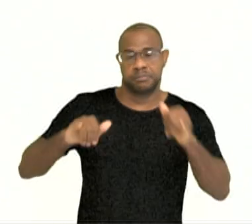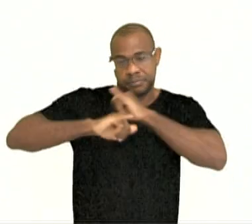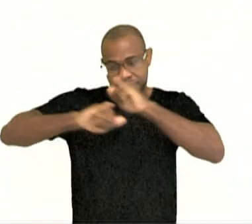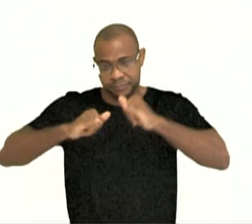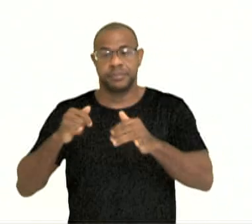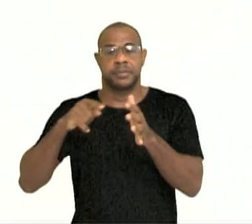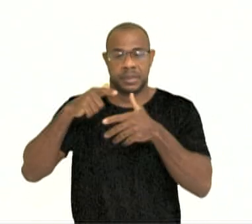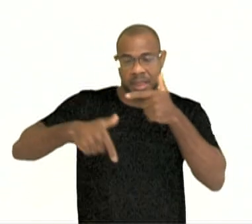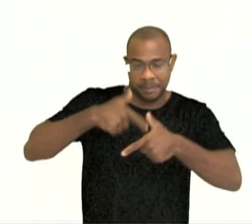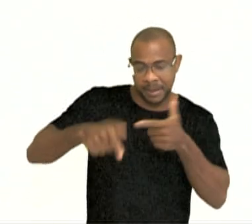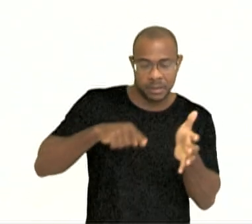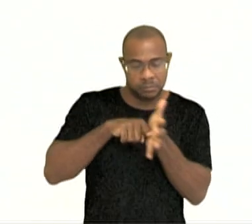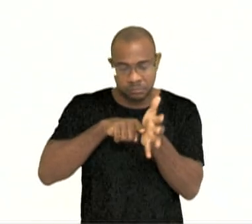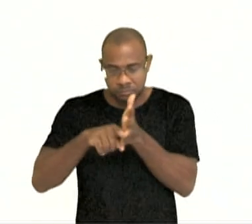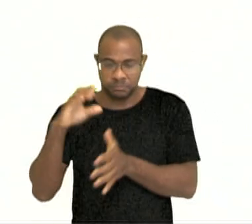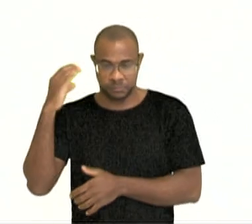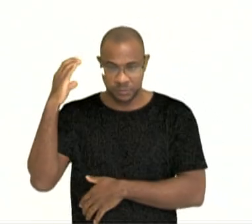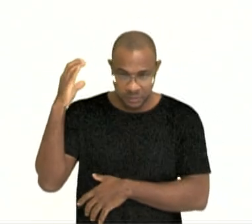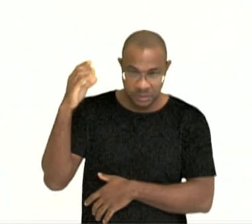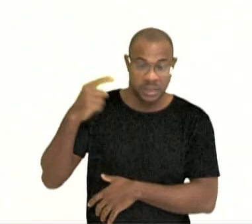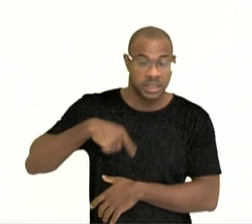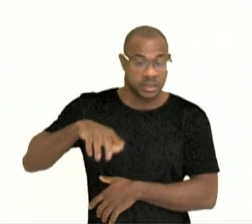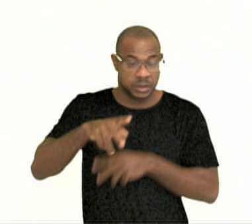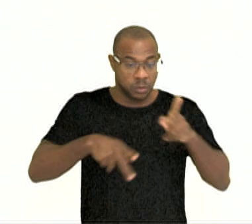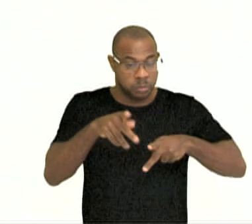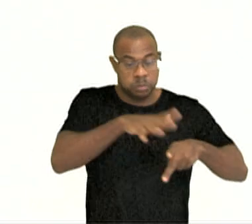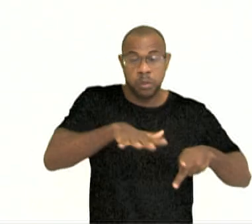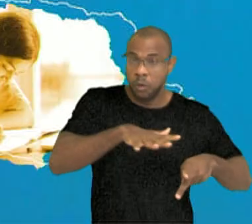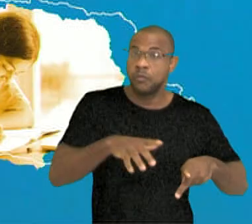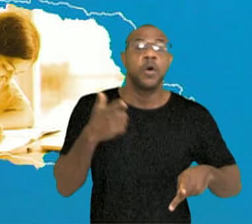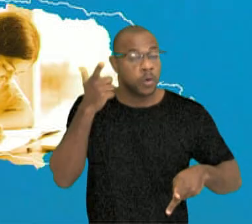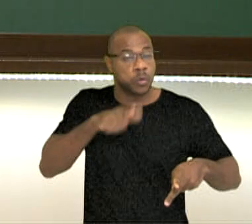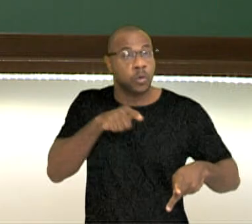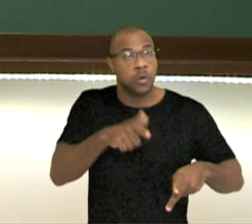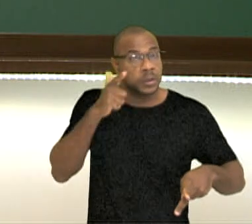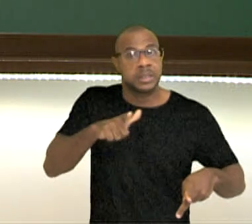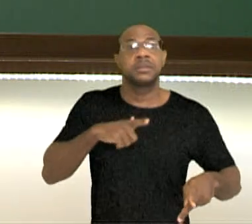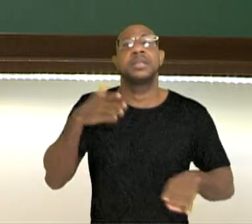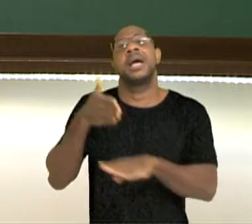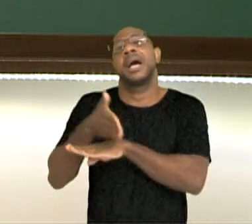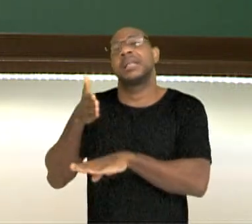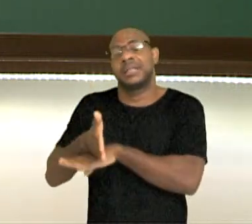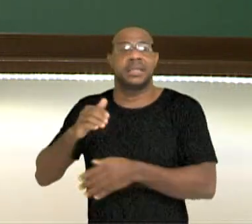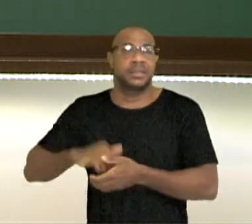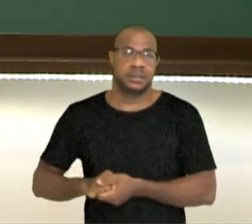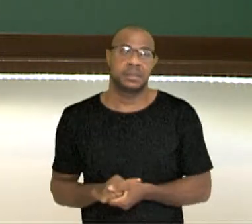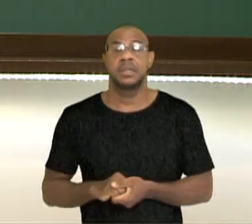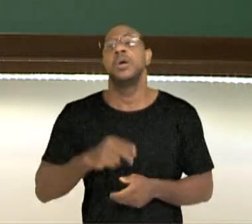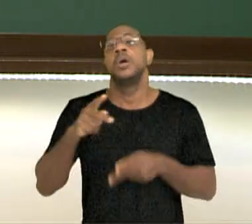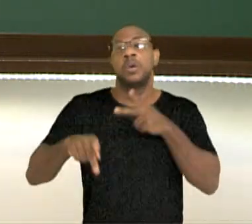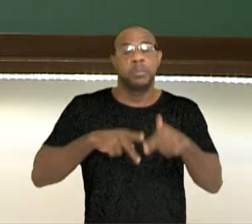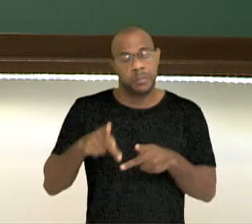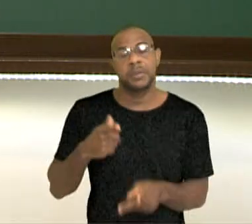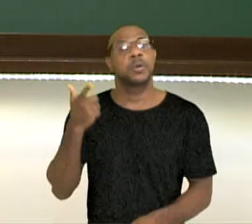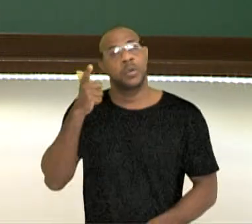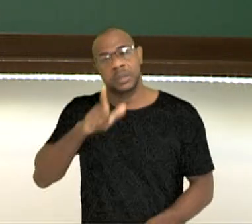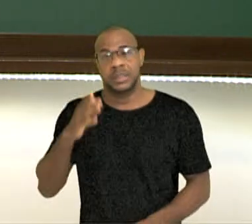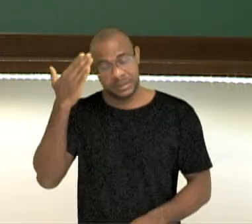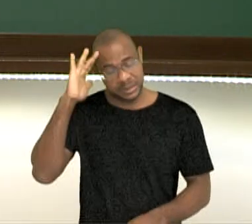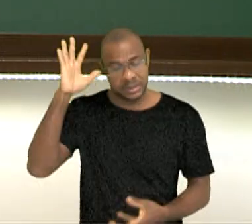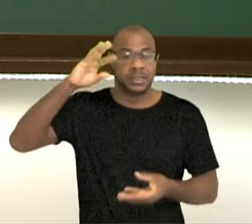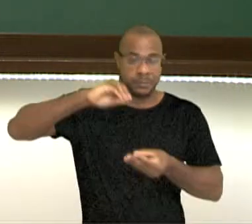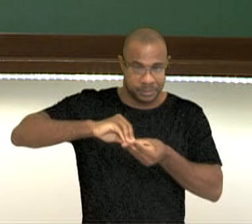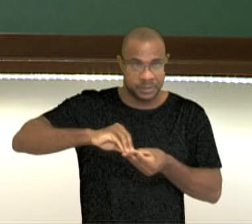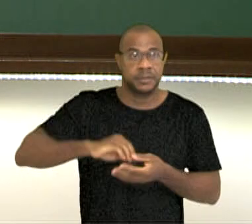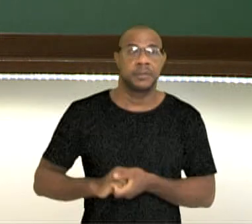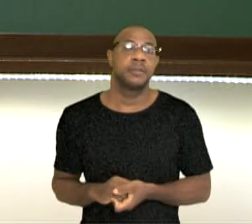pesquisas científicas de maneira que o público comum consiga ter acesso, o público comum consiga